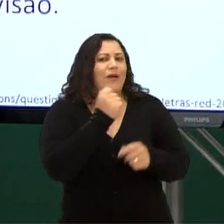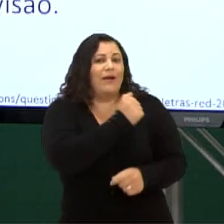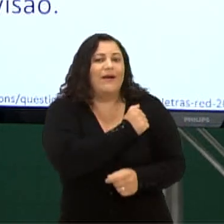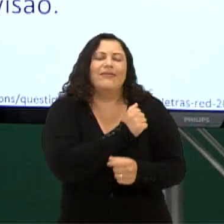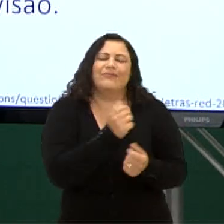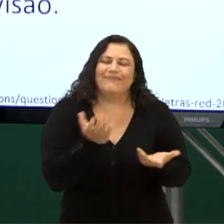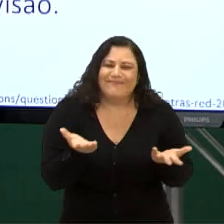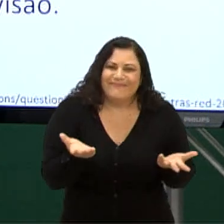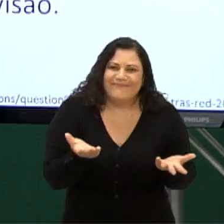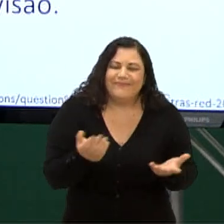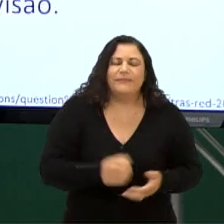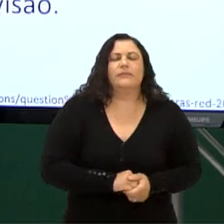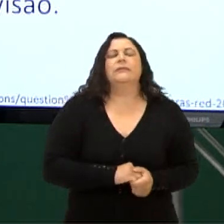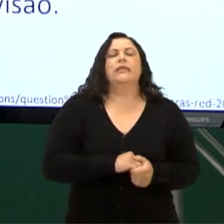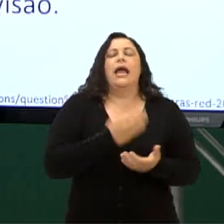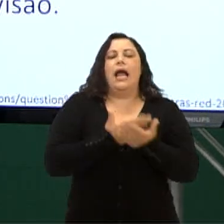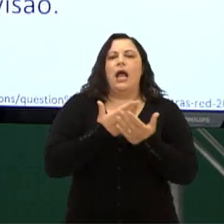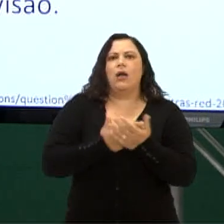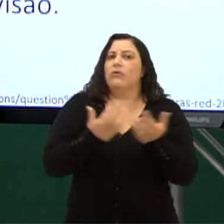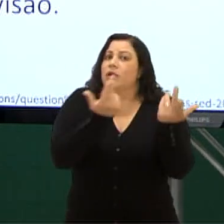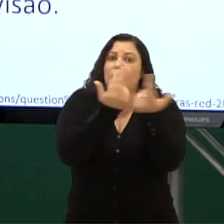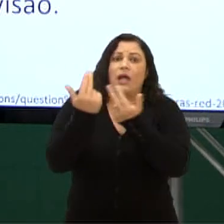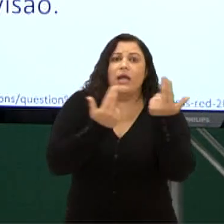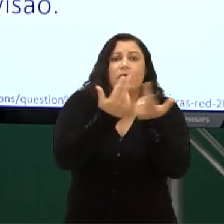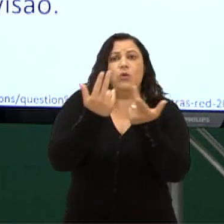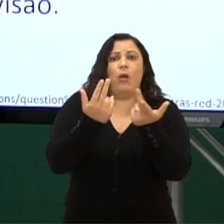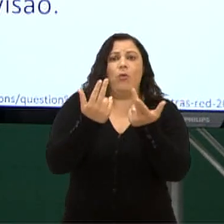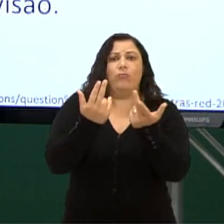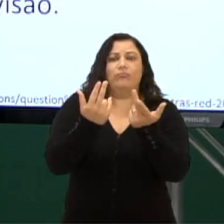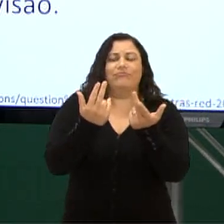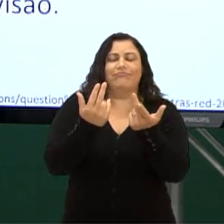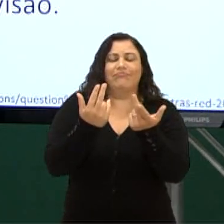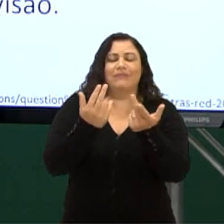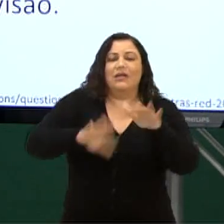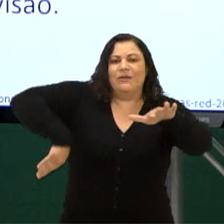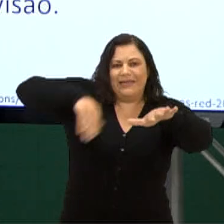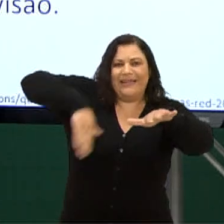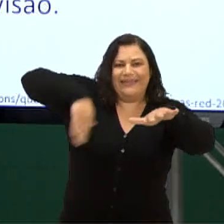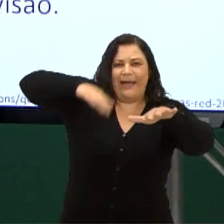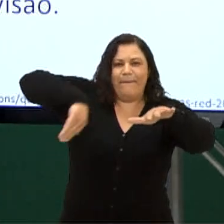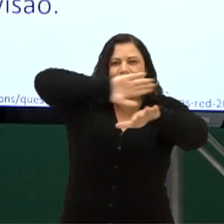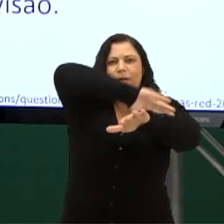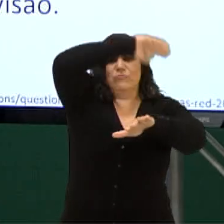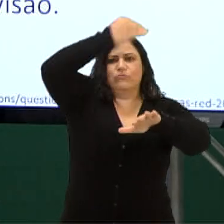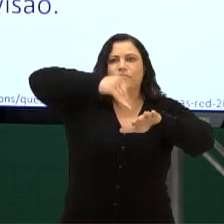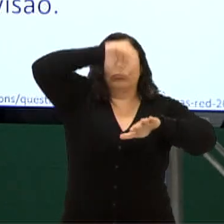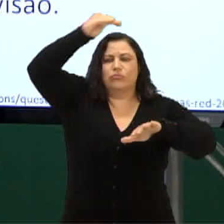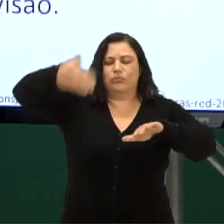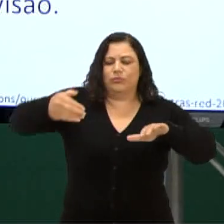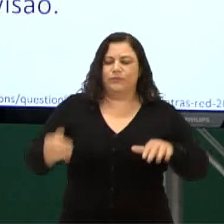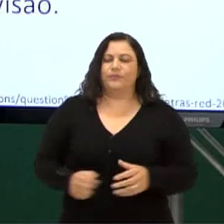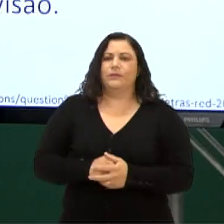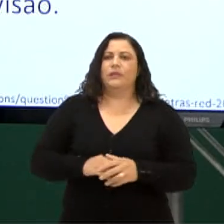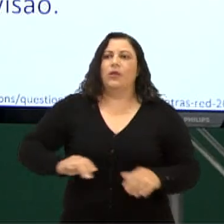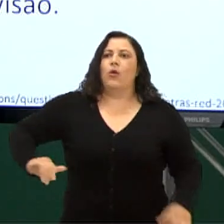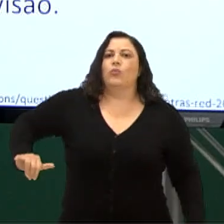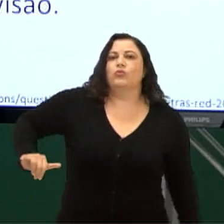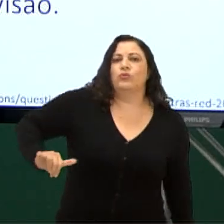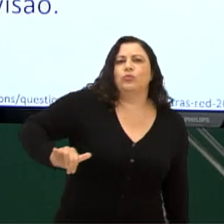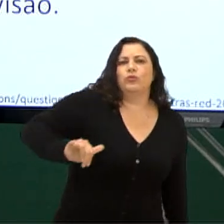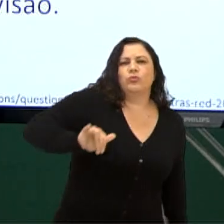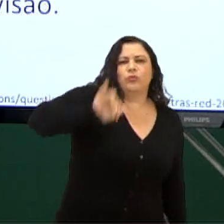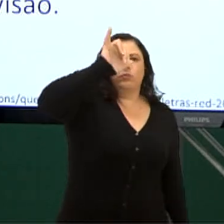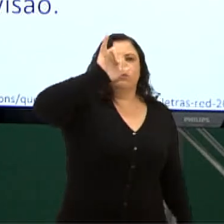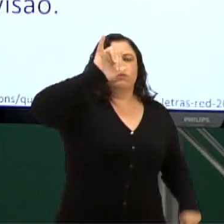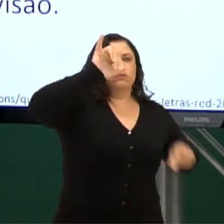coisa que acontece quando nós estamos descendo ou subindo a praia. Como a gente tem uma subida muito brusca no avião, a